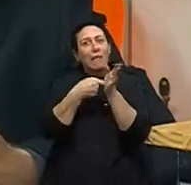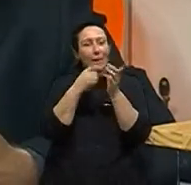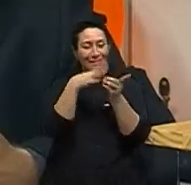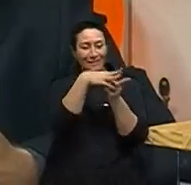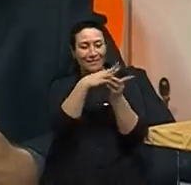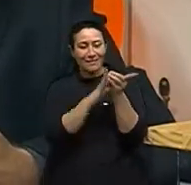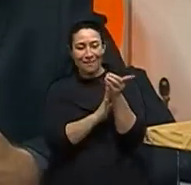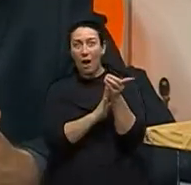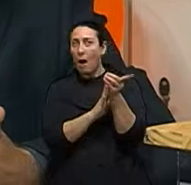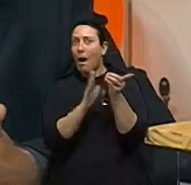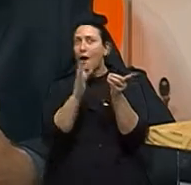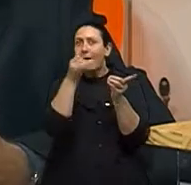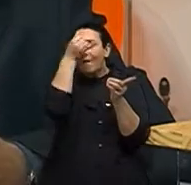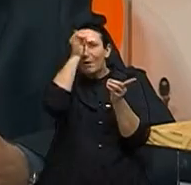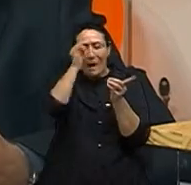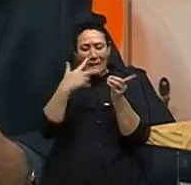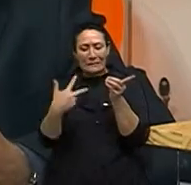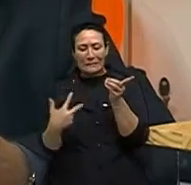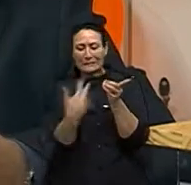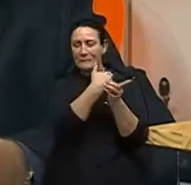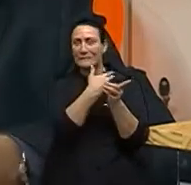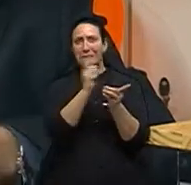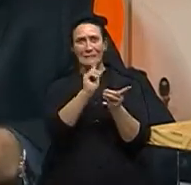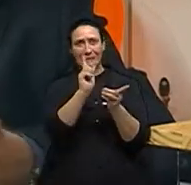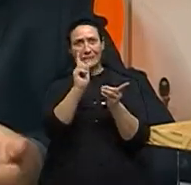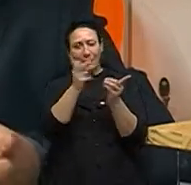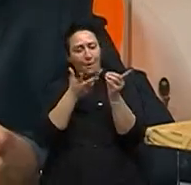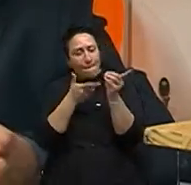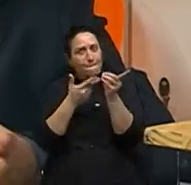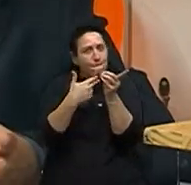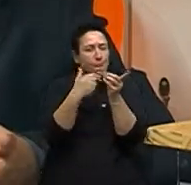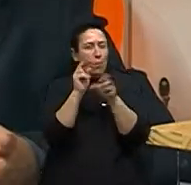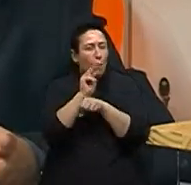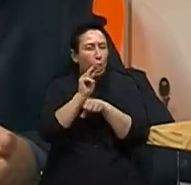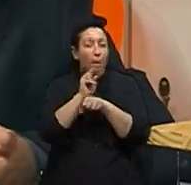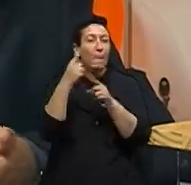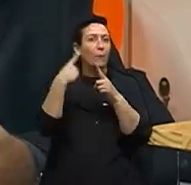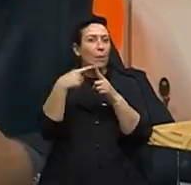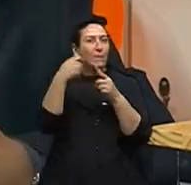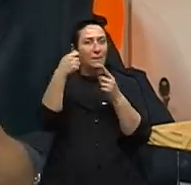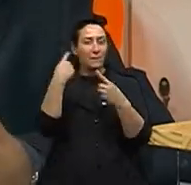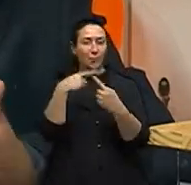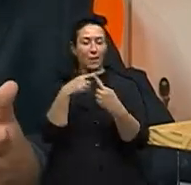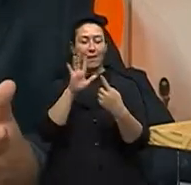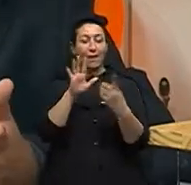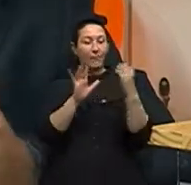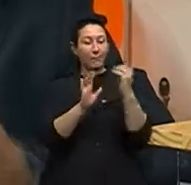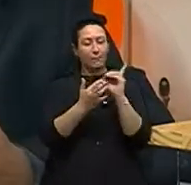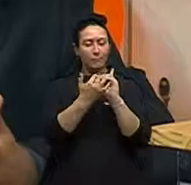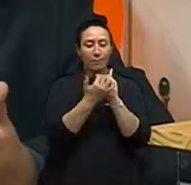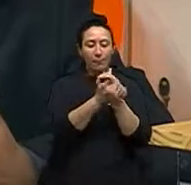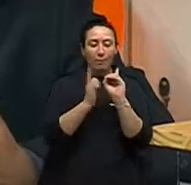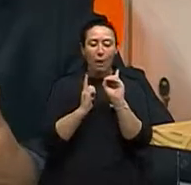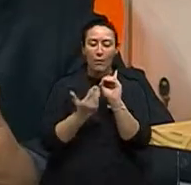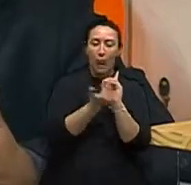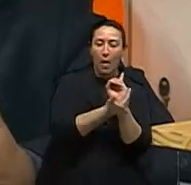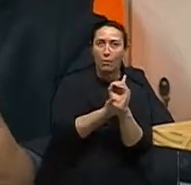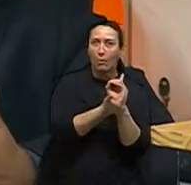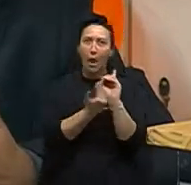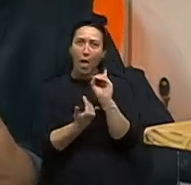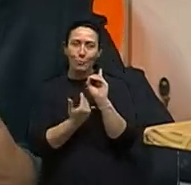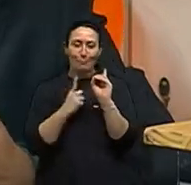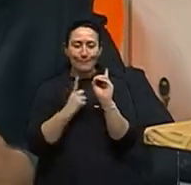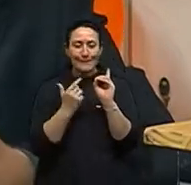não deve preservar porque se eu tenho um tumor de próstata que tá dos dois lados da próstata eu não devo preservar devo retirar